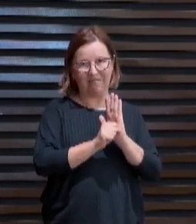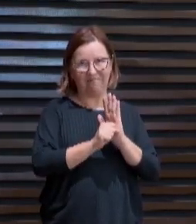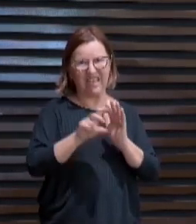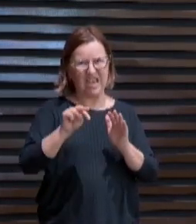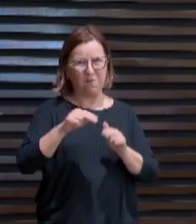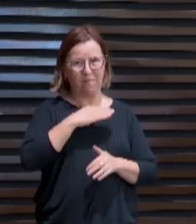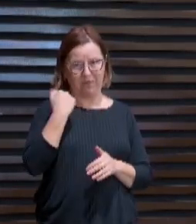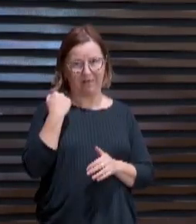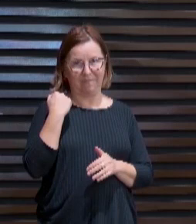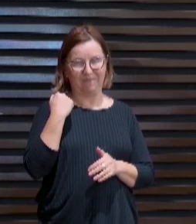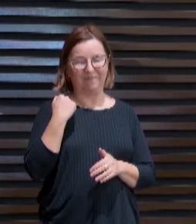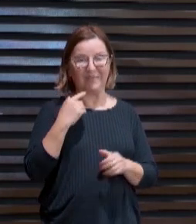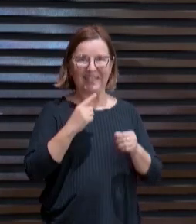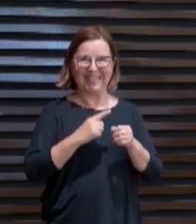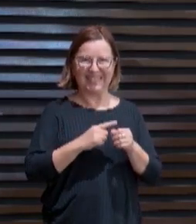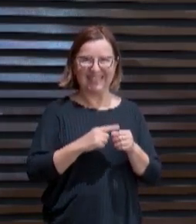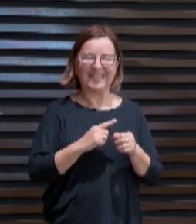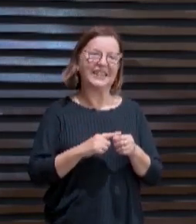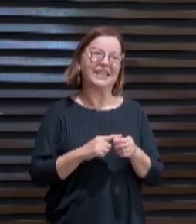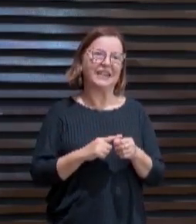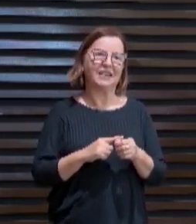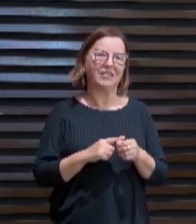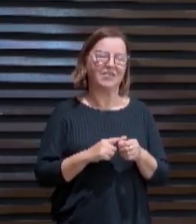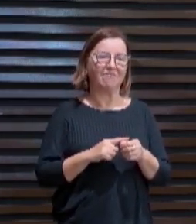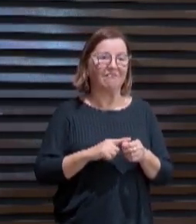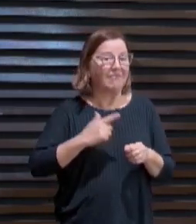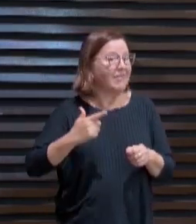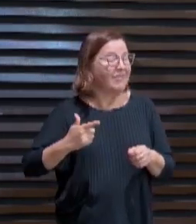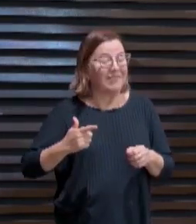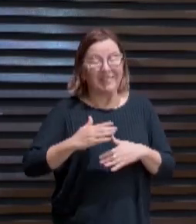morta, uma cidade que deixou de existir e ela